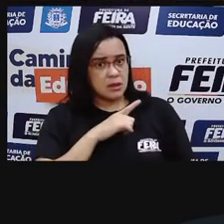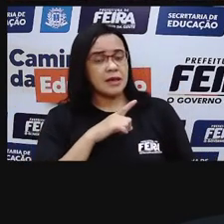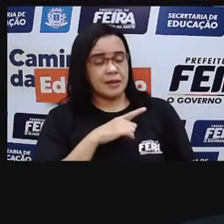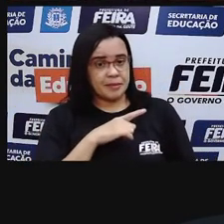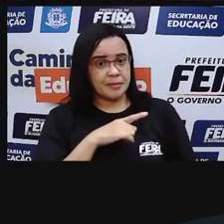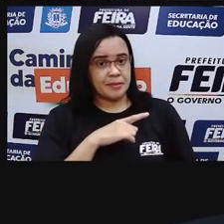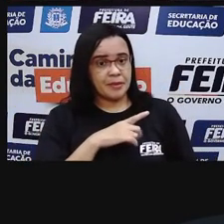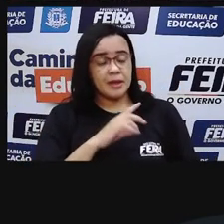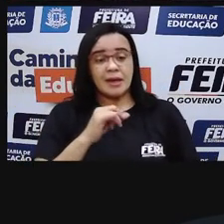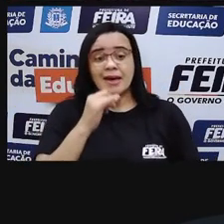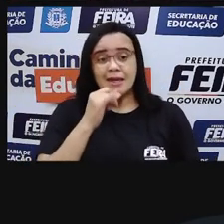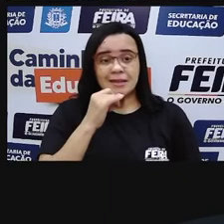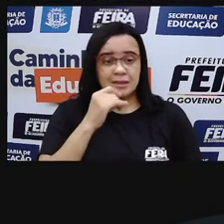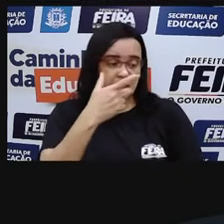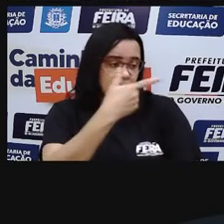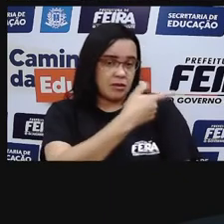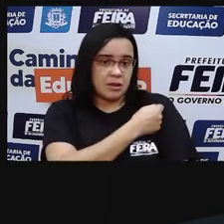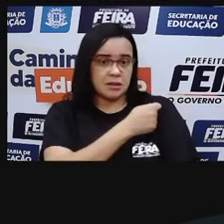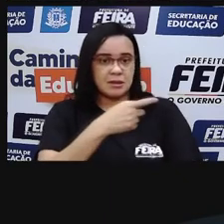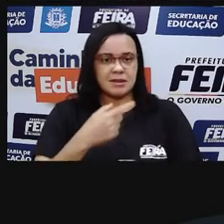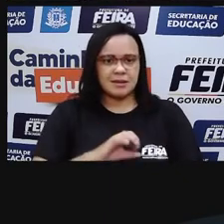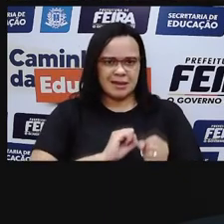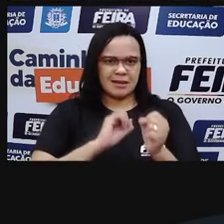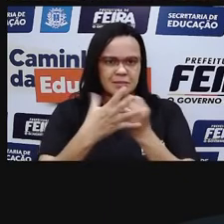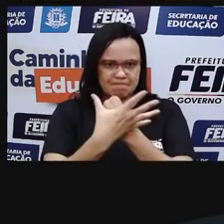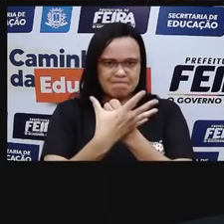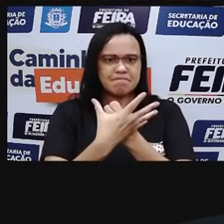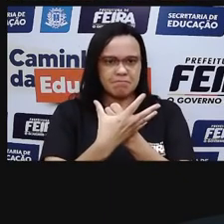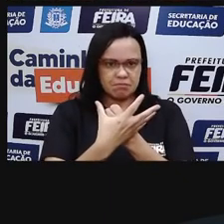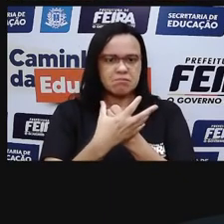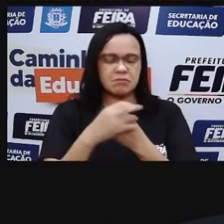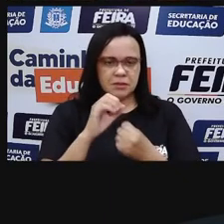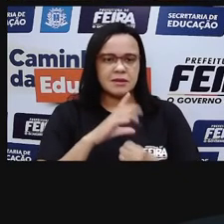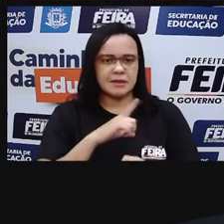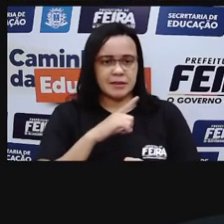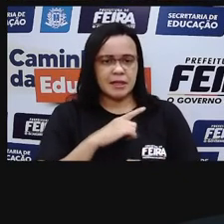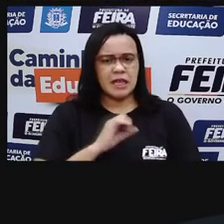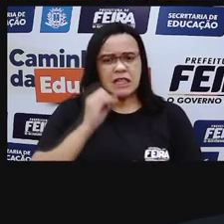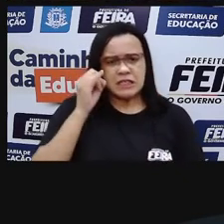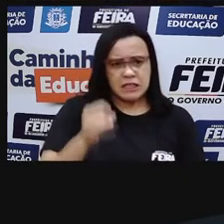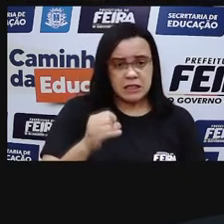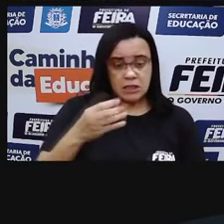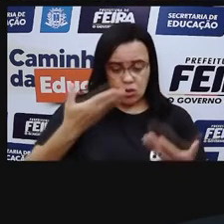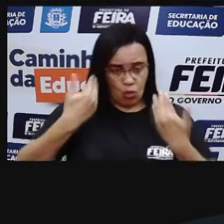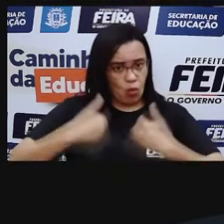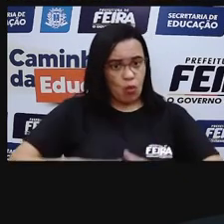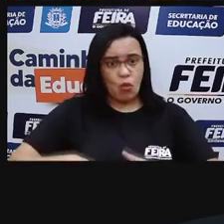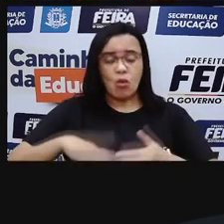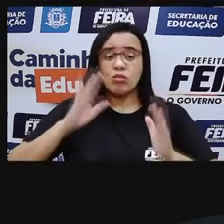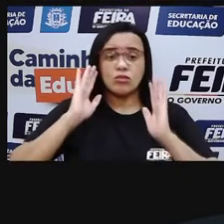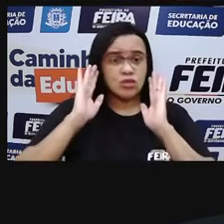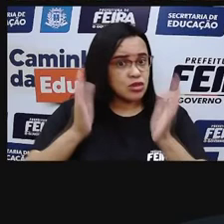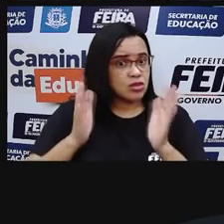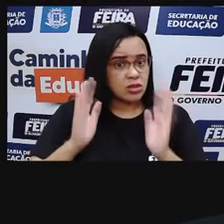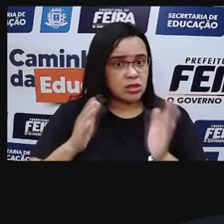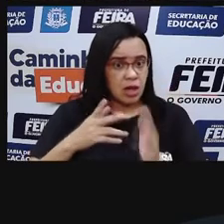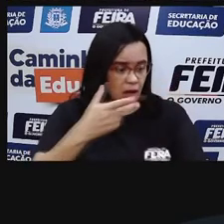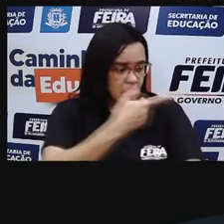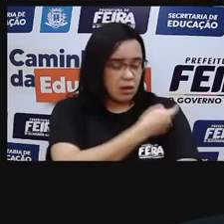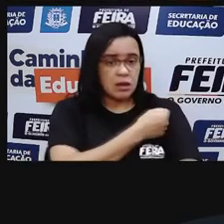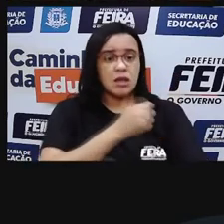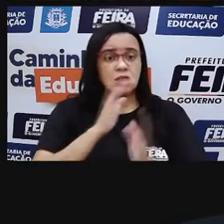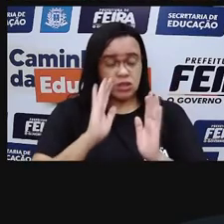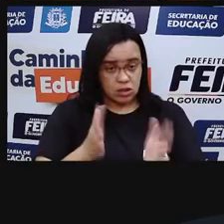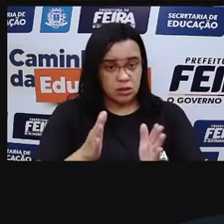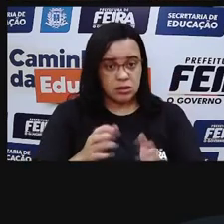Covid, né? Contra o Covid, o vírus da Covid. Se eu já estou imunizado, o que que vai acontecer? Se eu já tomei a vacina, se